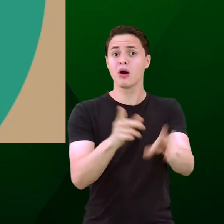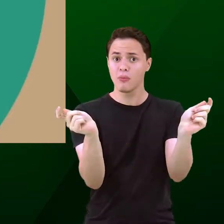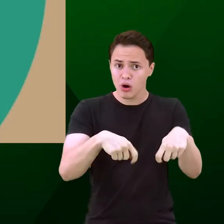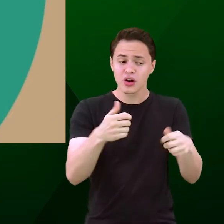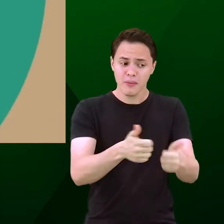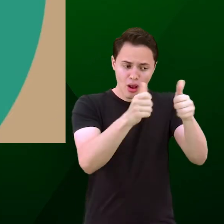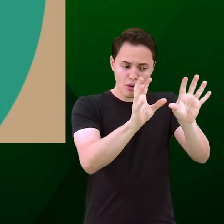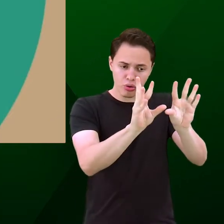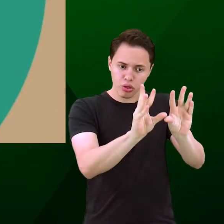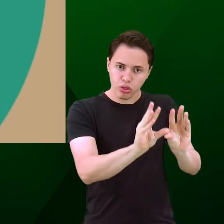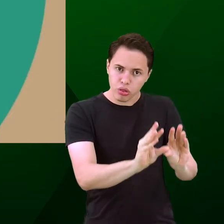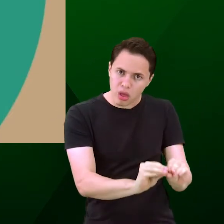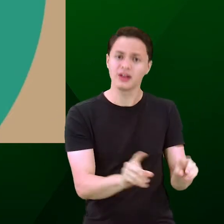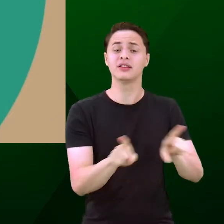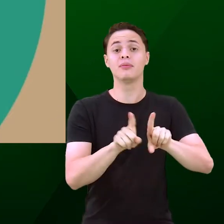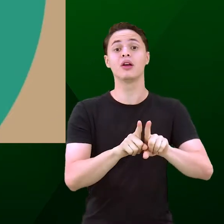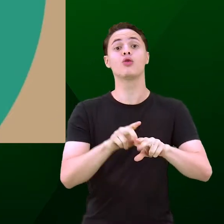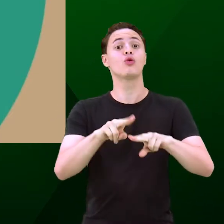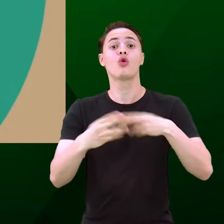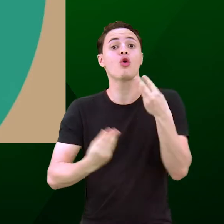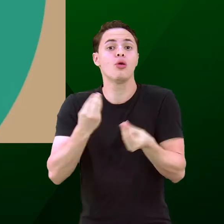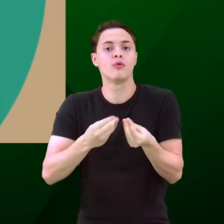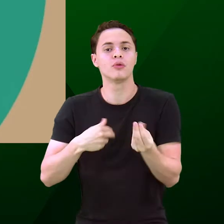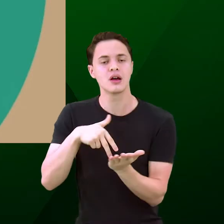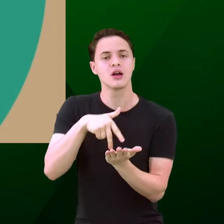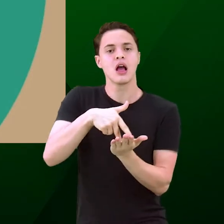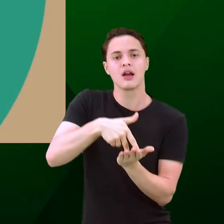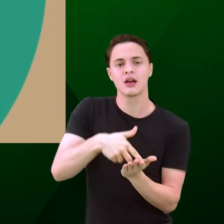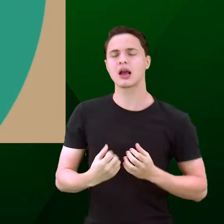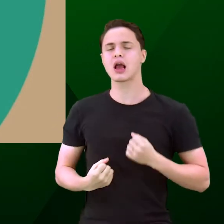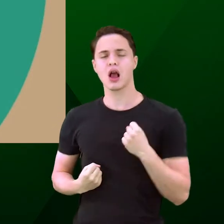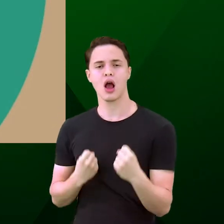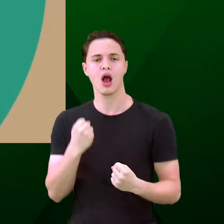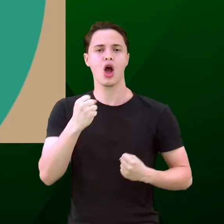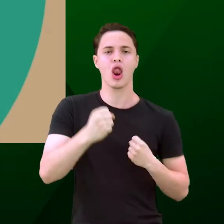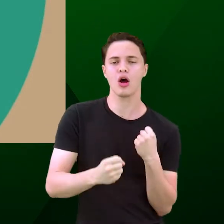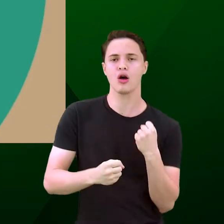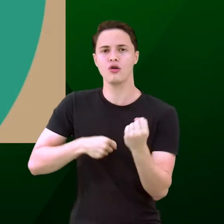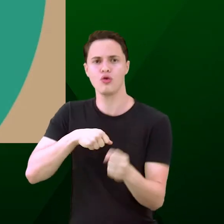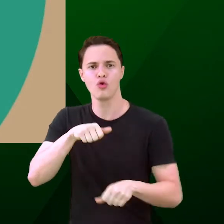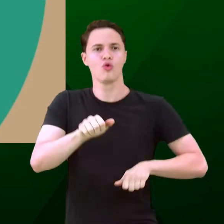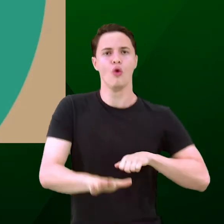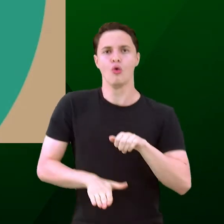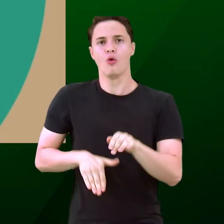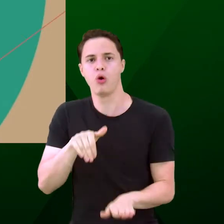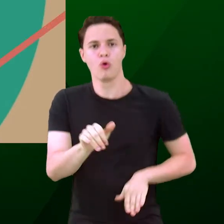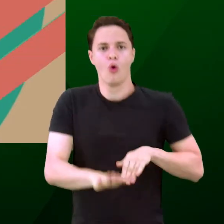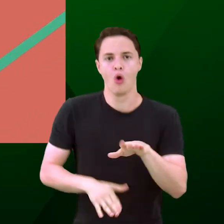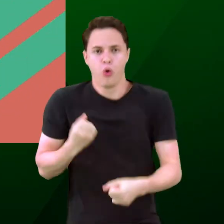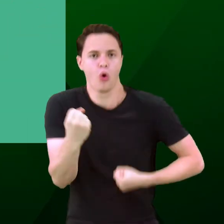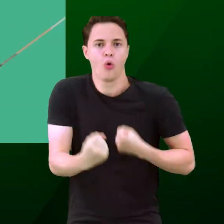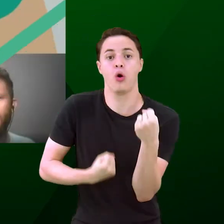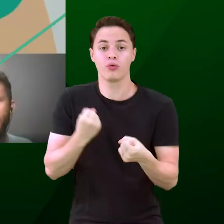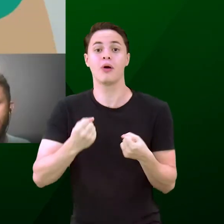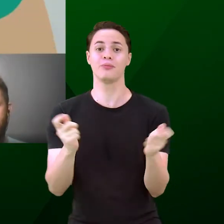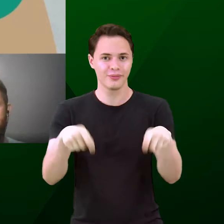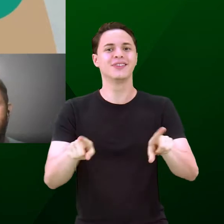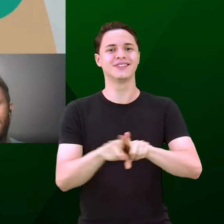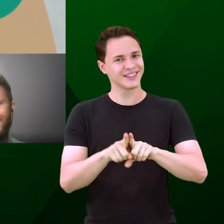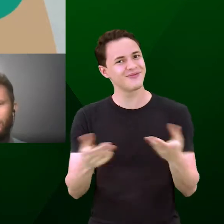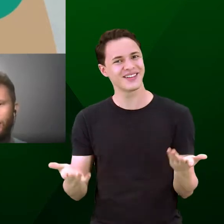meio, né, dentro de uma das primeiras assessorias esportivas que surgiram, né, em Porto Alegre, na capital do Rio Grande do